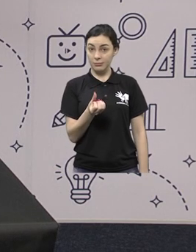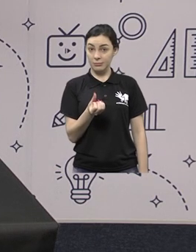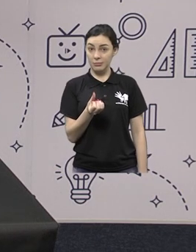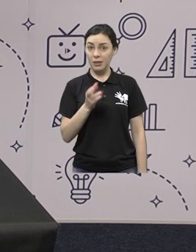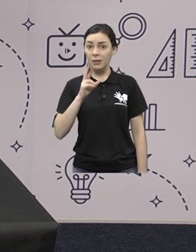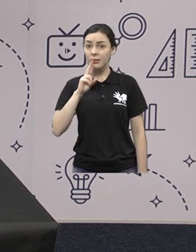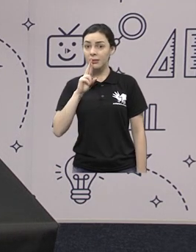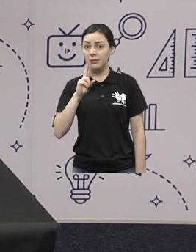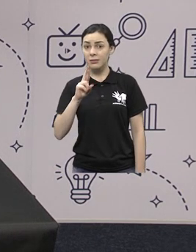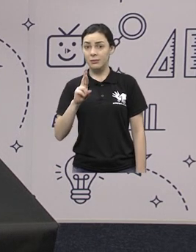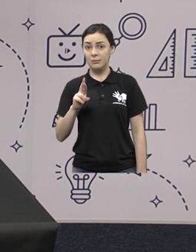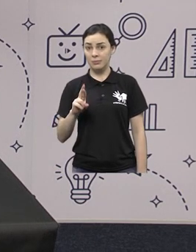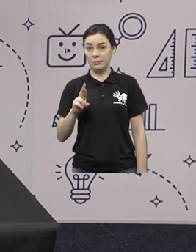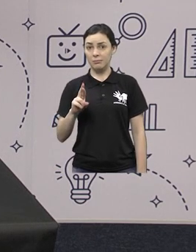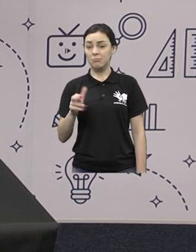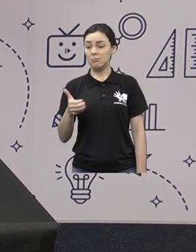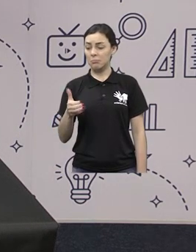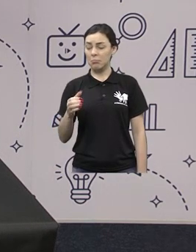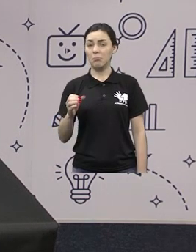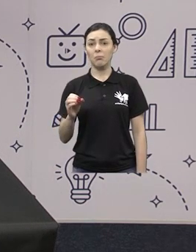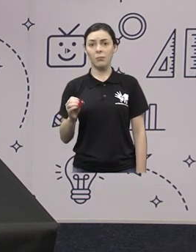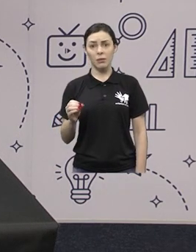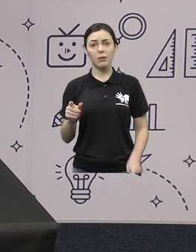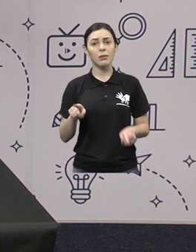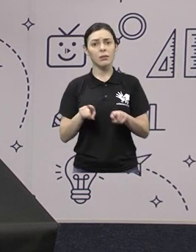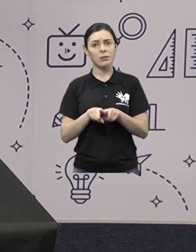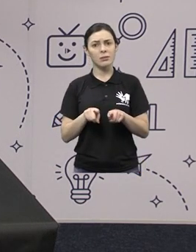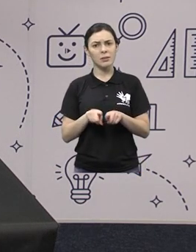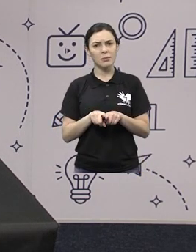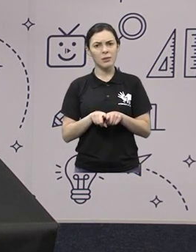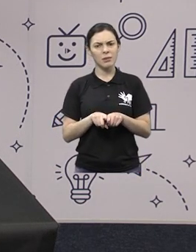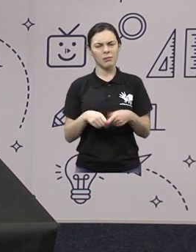mais 6, eu também tenho